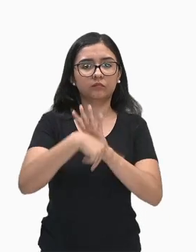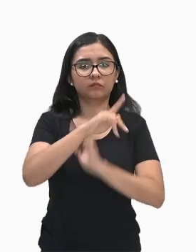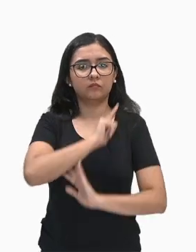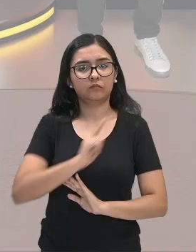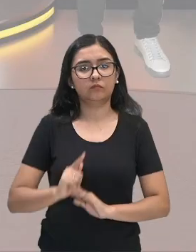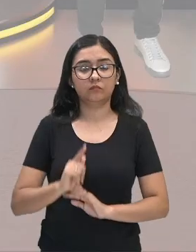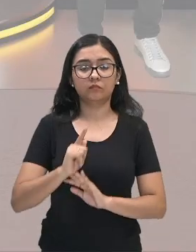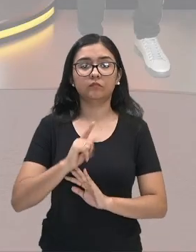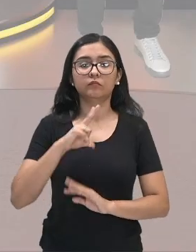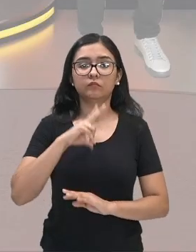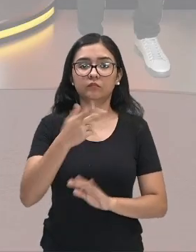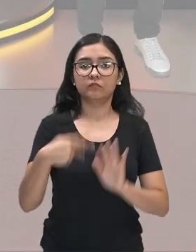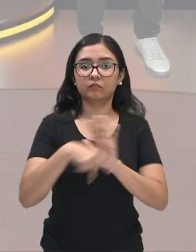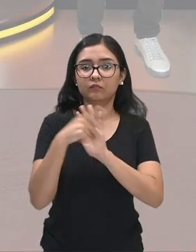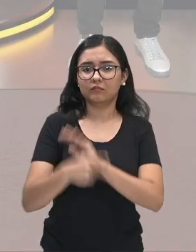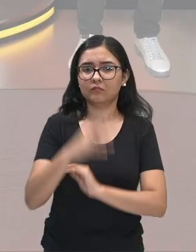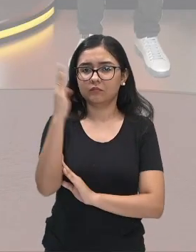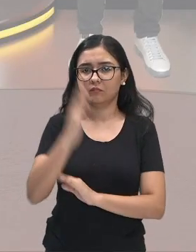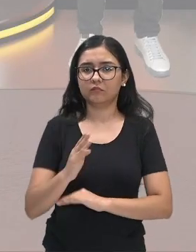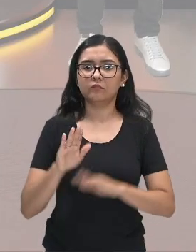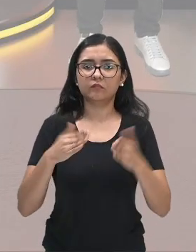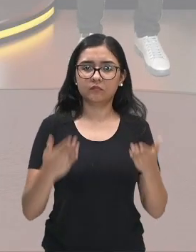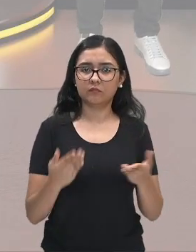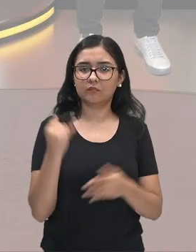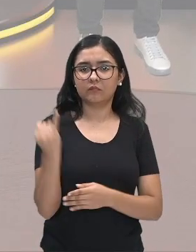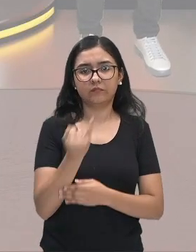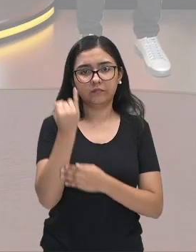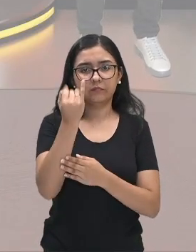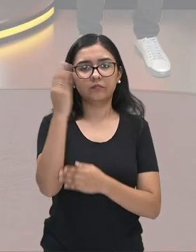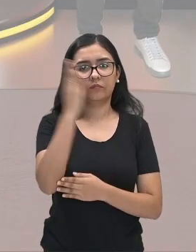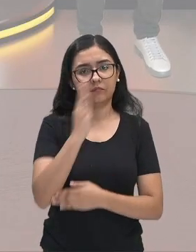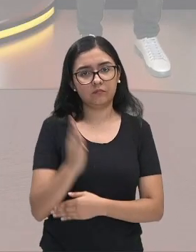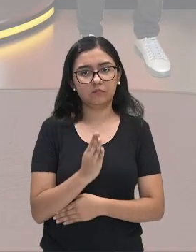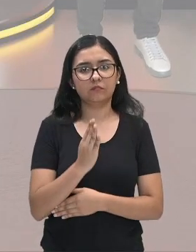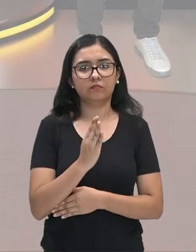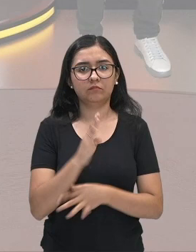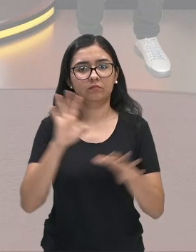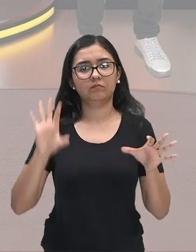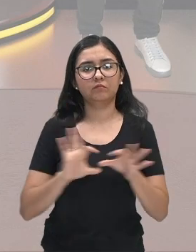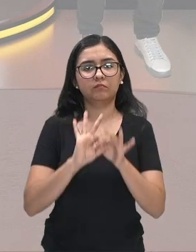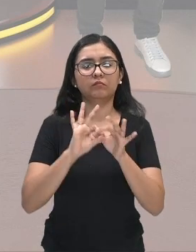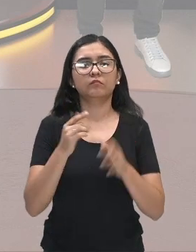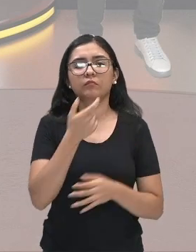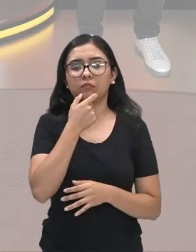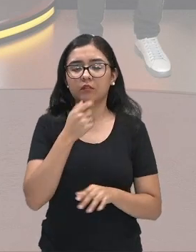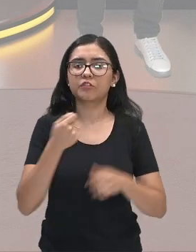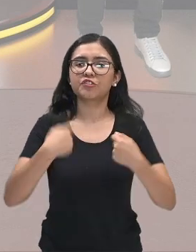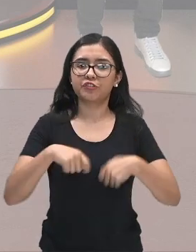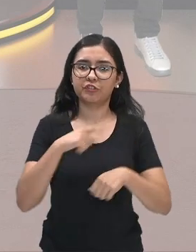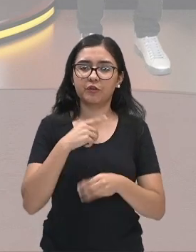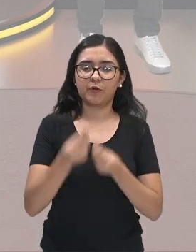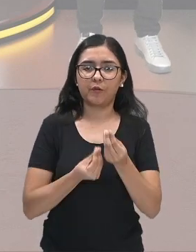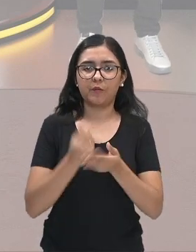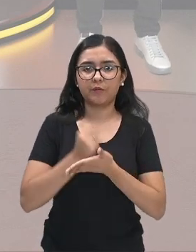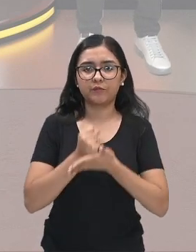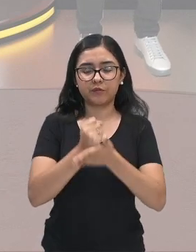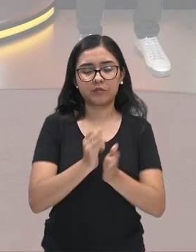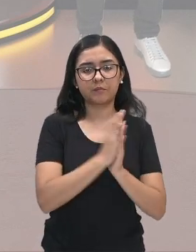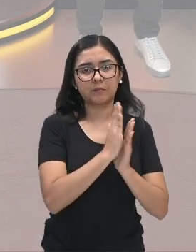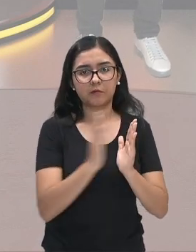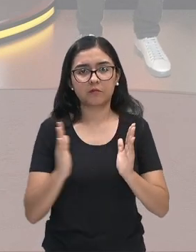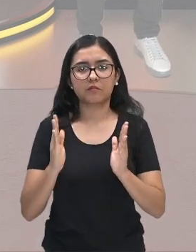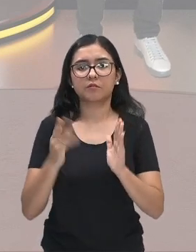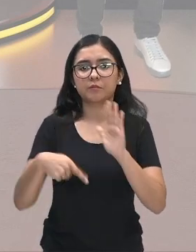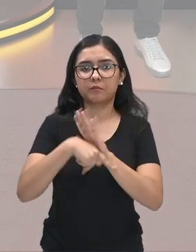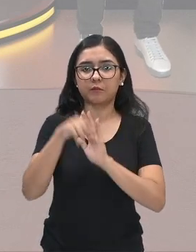português no Brasil. Então era importante o Brasil ser Reino Unido por isso, eles tinham como ajudar ali, né, o processo na